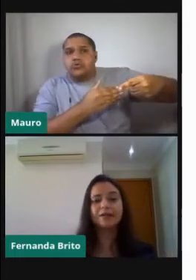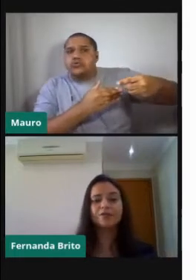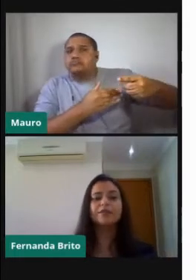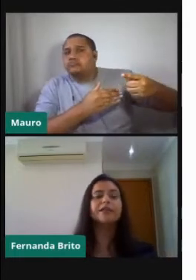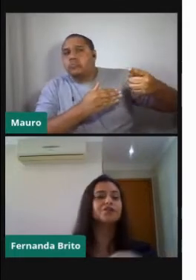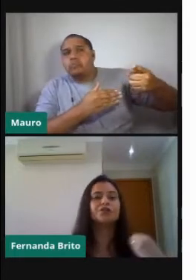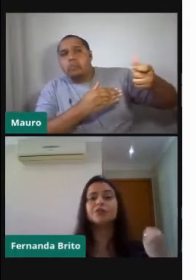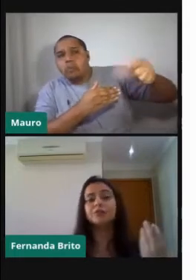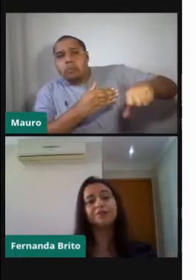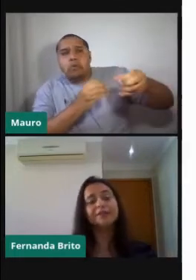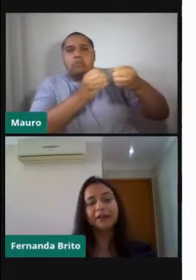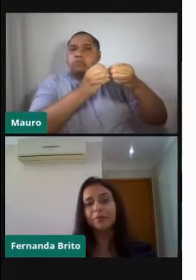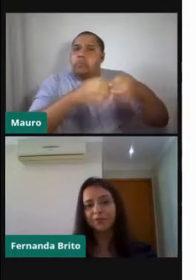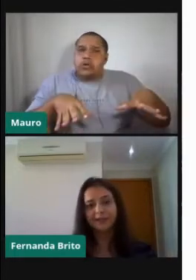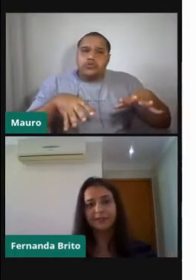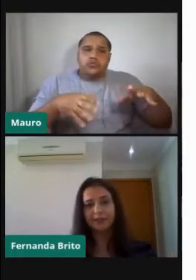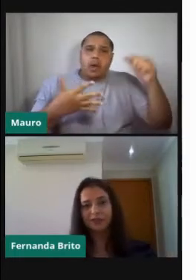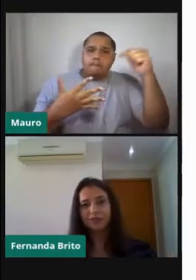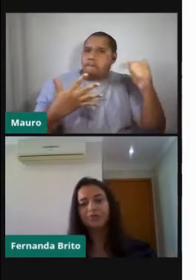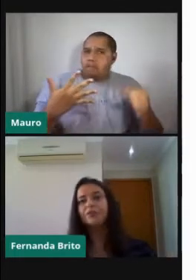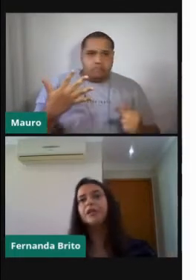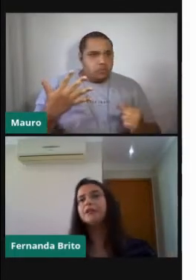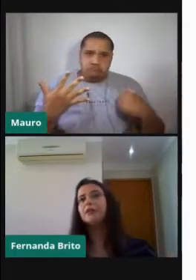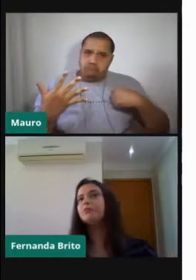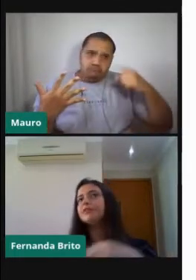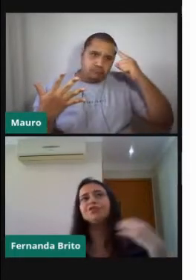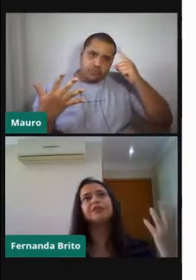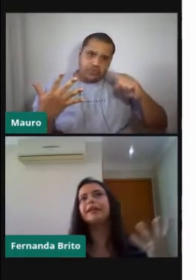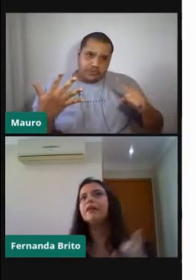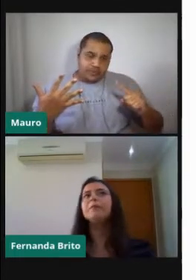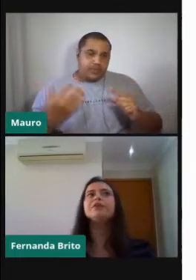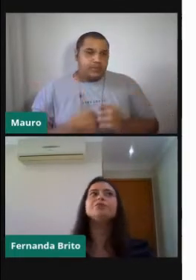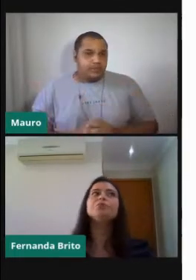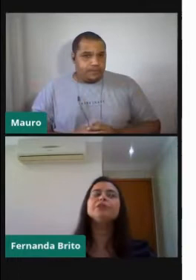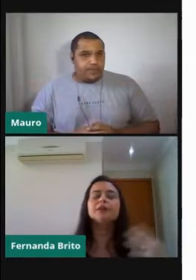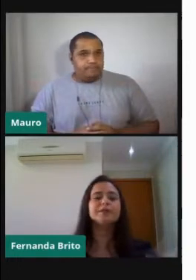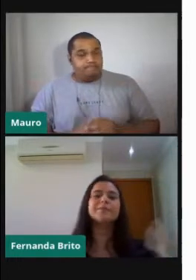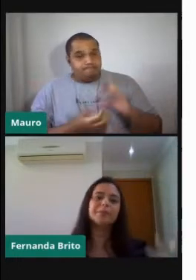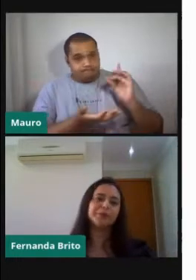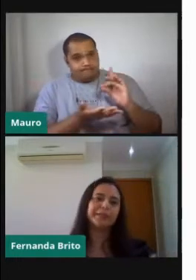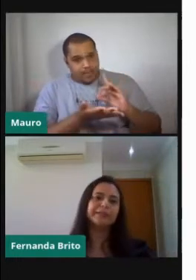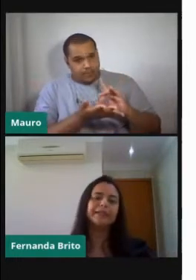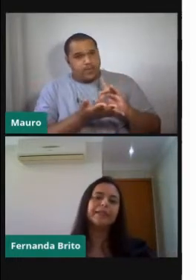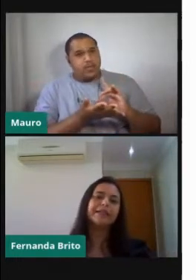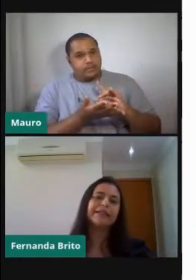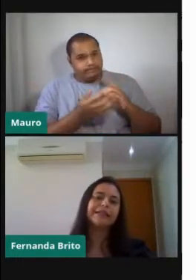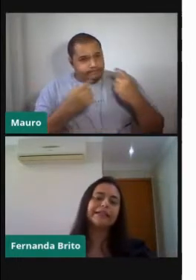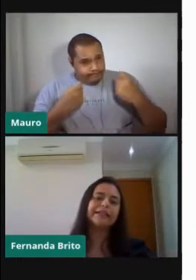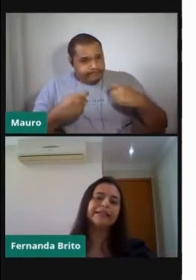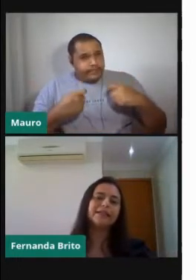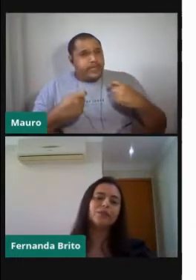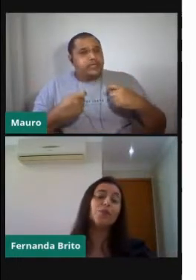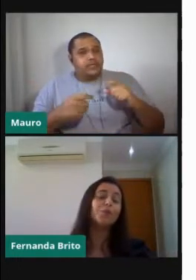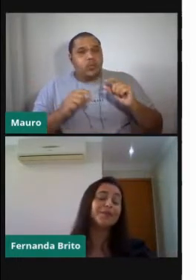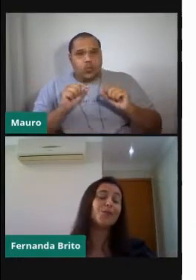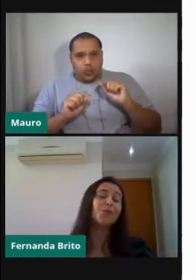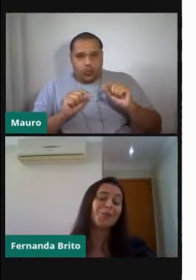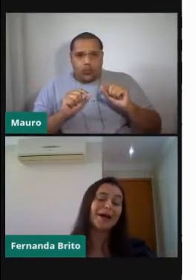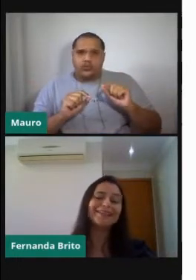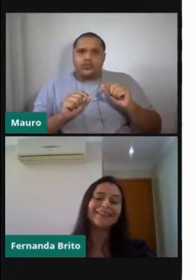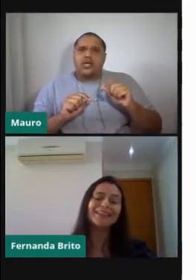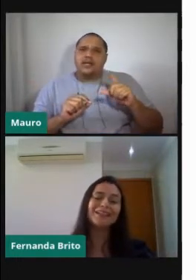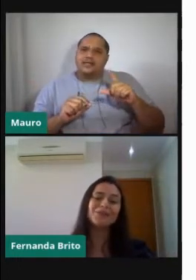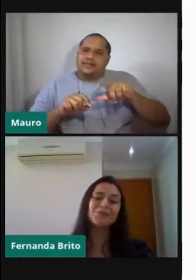longo prazo, né? A gente ainda não teve tempo de saber disso. Então, a gente tem realmente muita coisa para poder